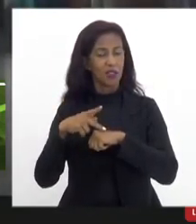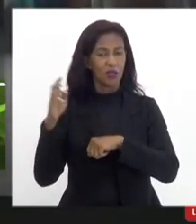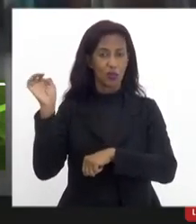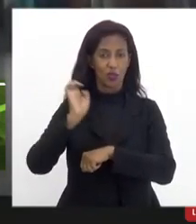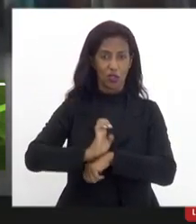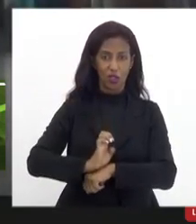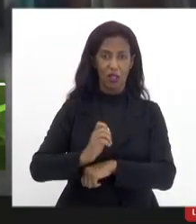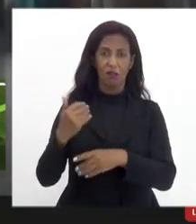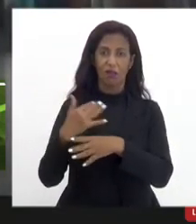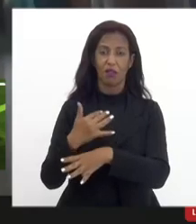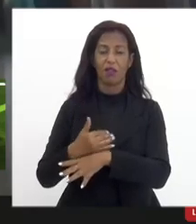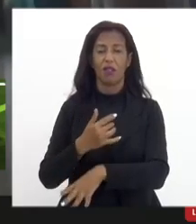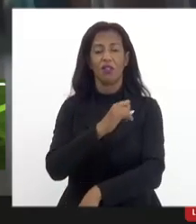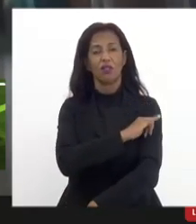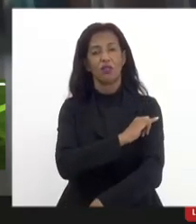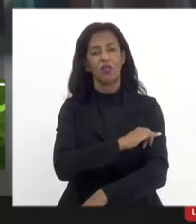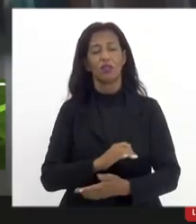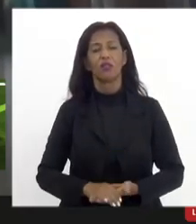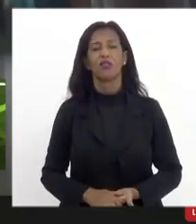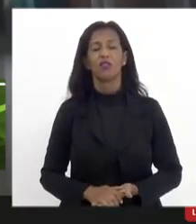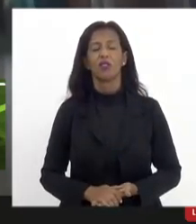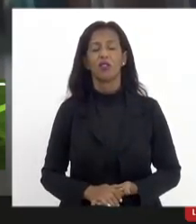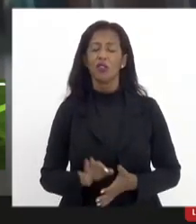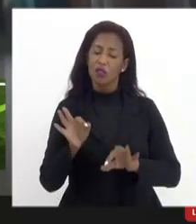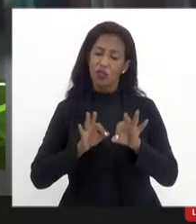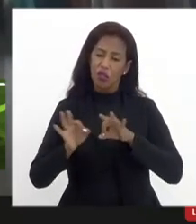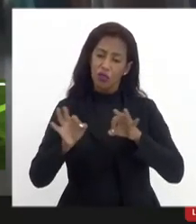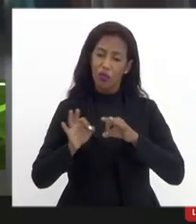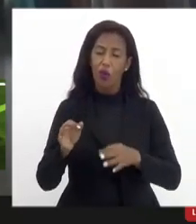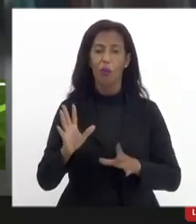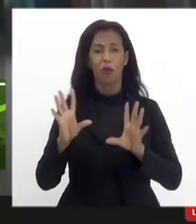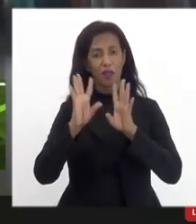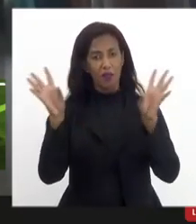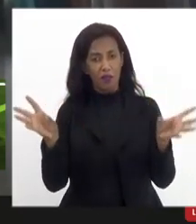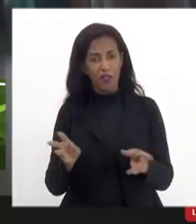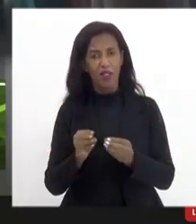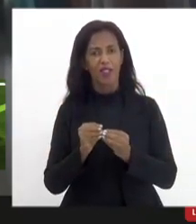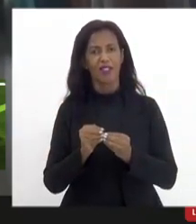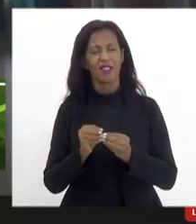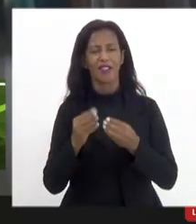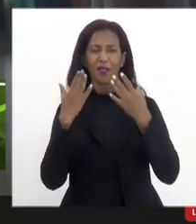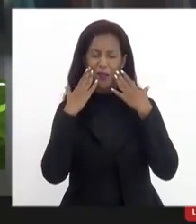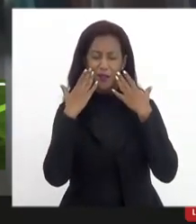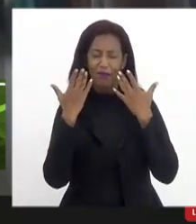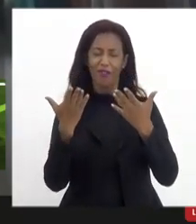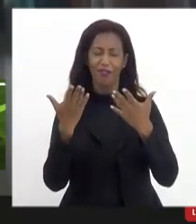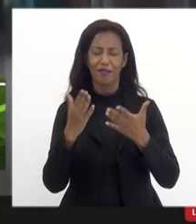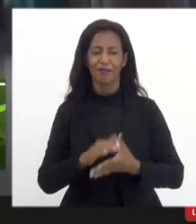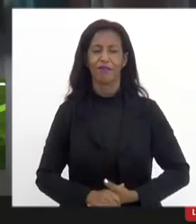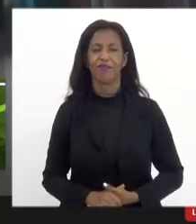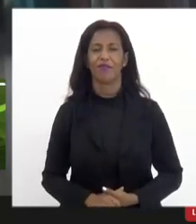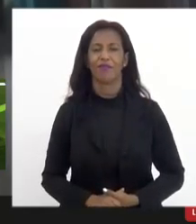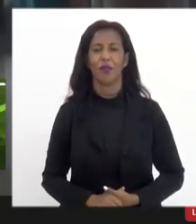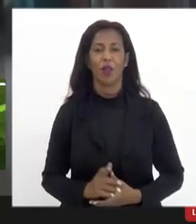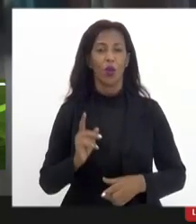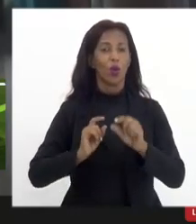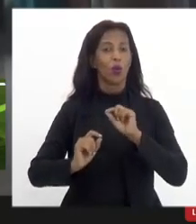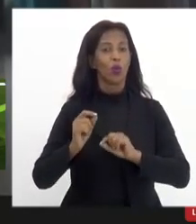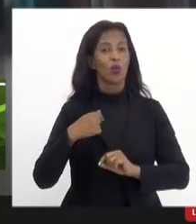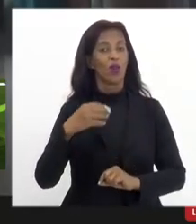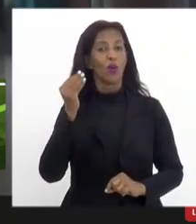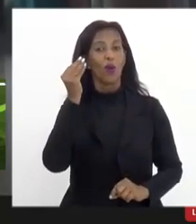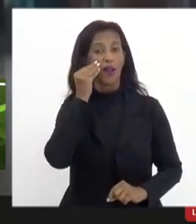da nossa cidade do Rio de Janeiro. De maneira que eu gostaria, pelo menos, de encerrar com essa manifestação daquilo que eu assisti,